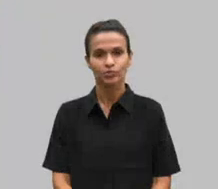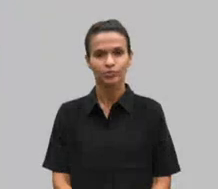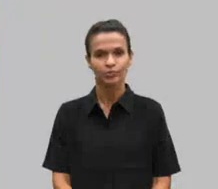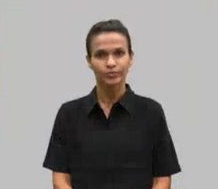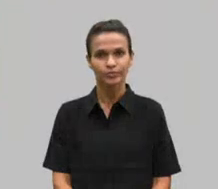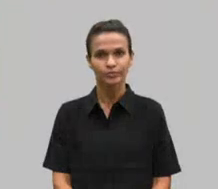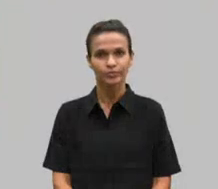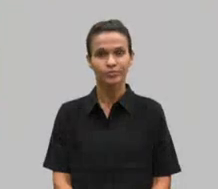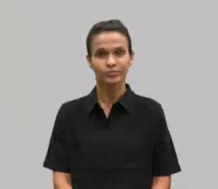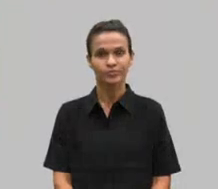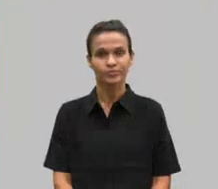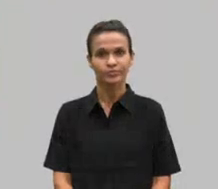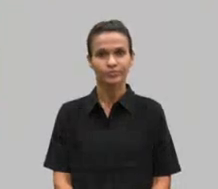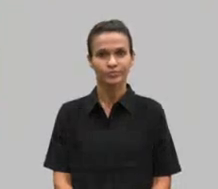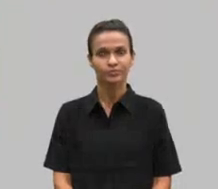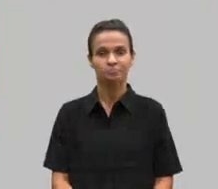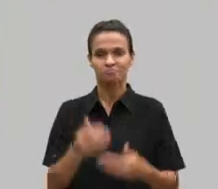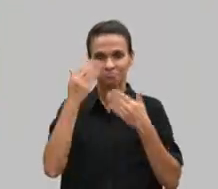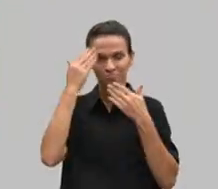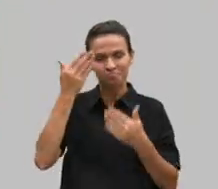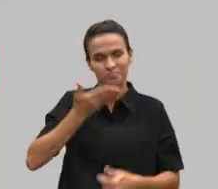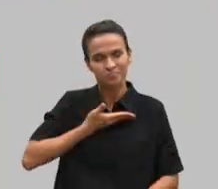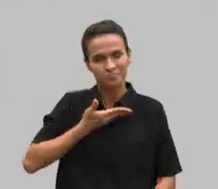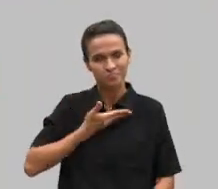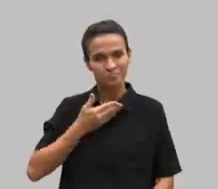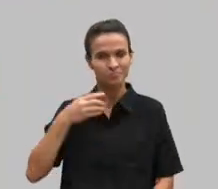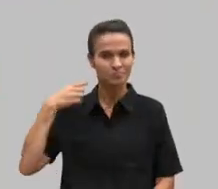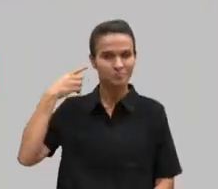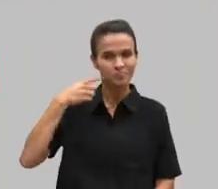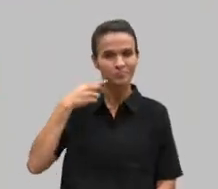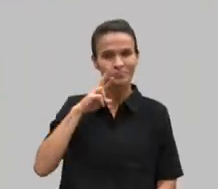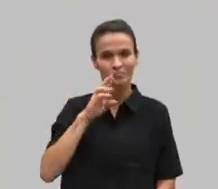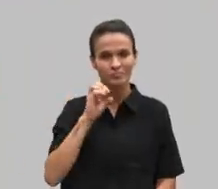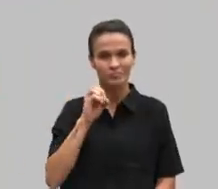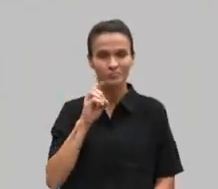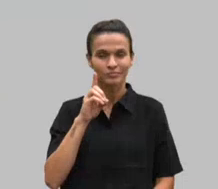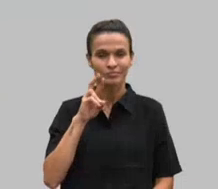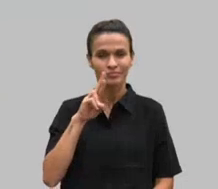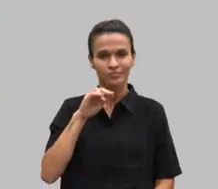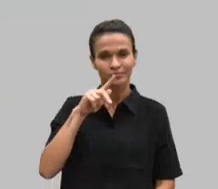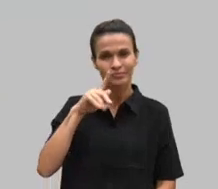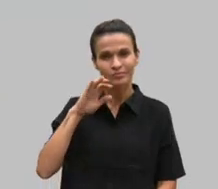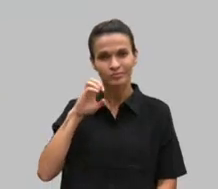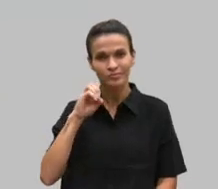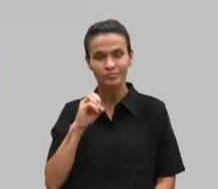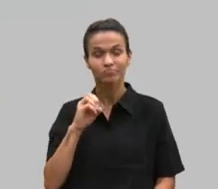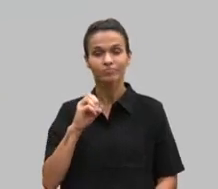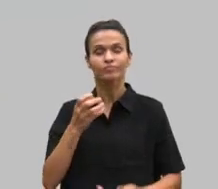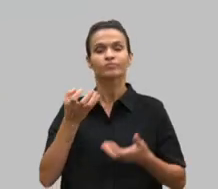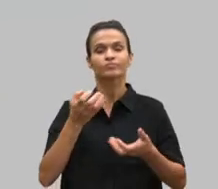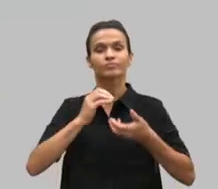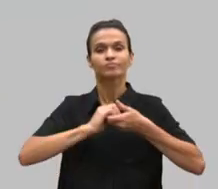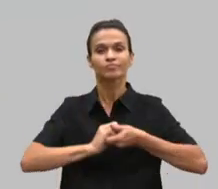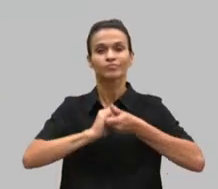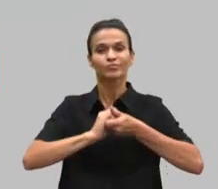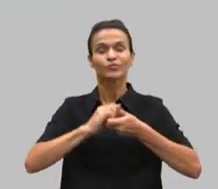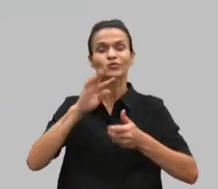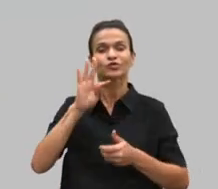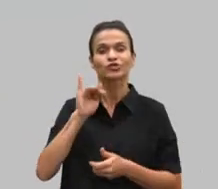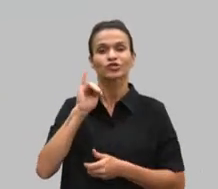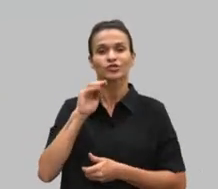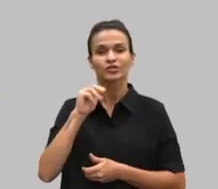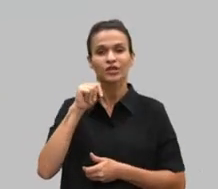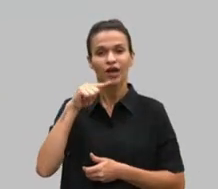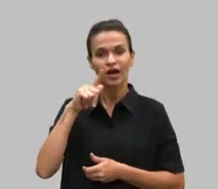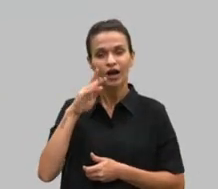Obrigado querida amigo deputado Rodrigo Lopes quero comentar o vereador Thiago presidente da Câmara de Corinto